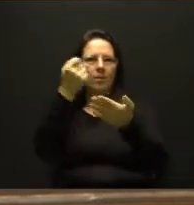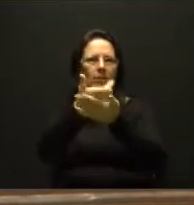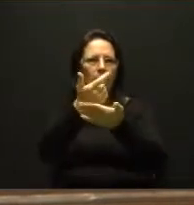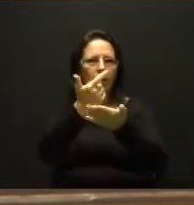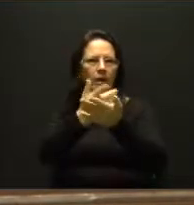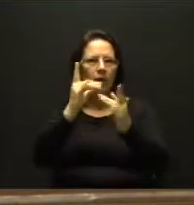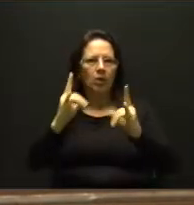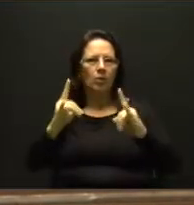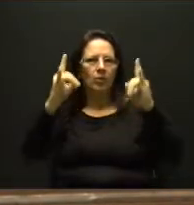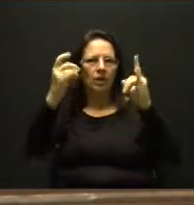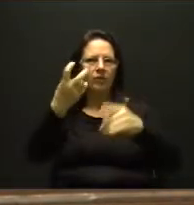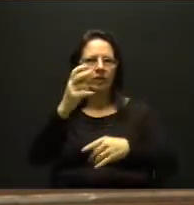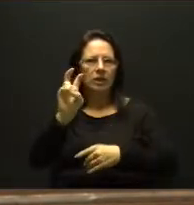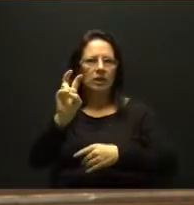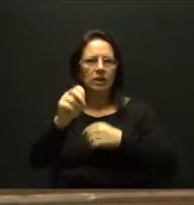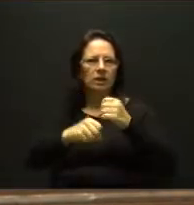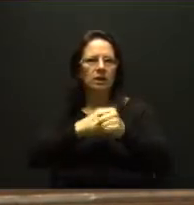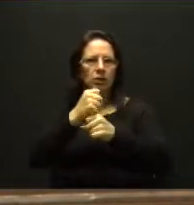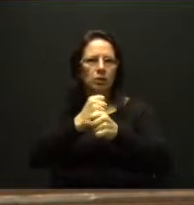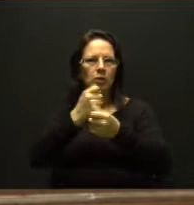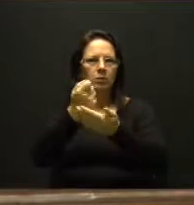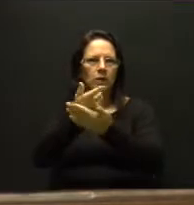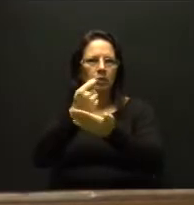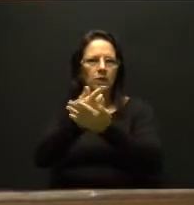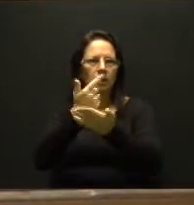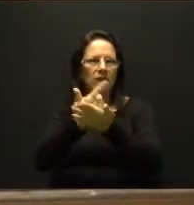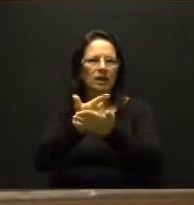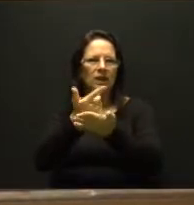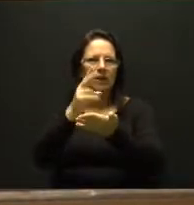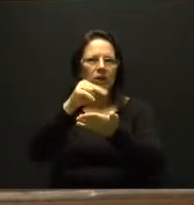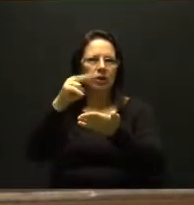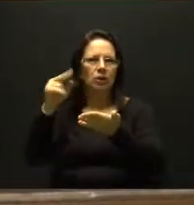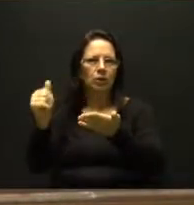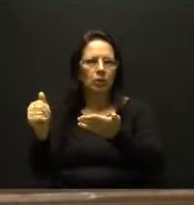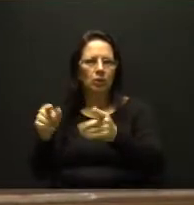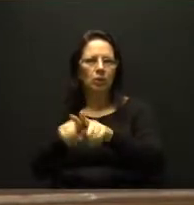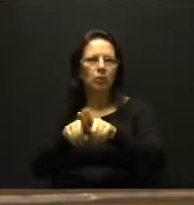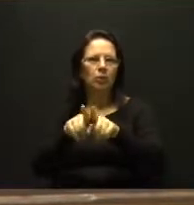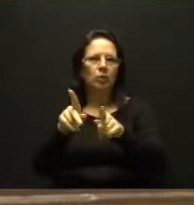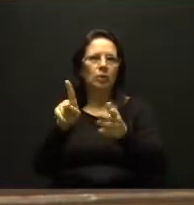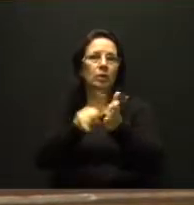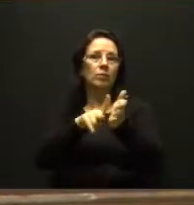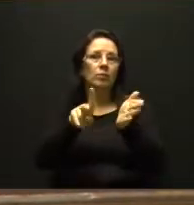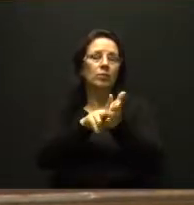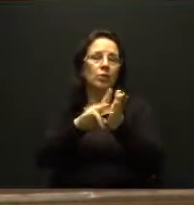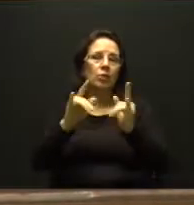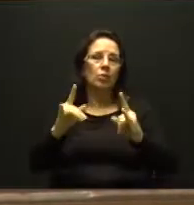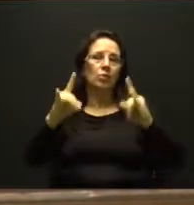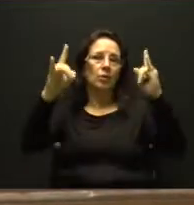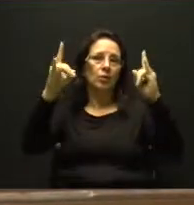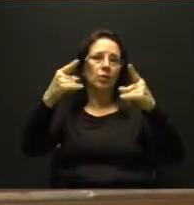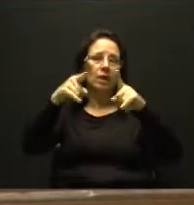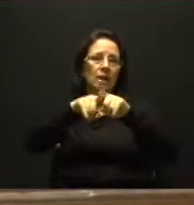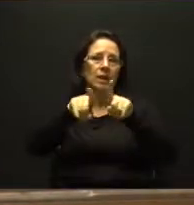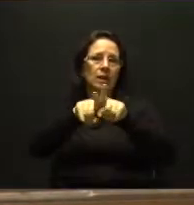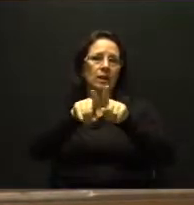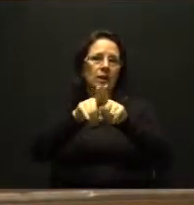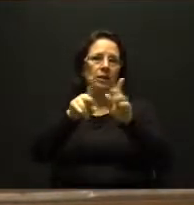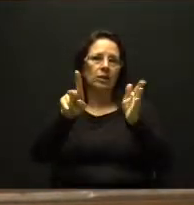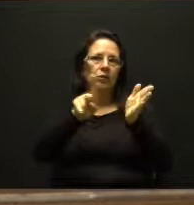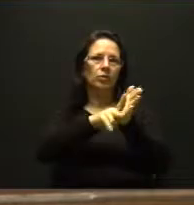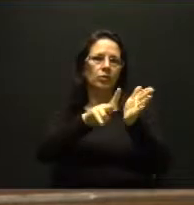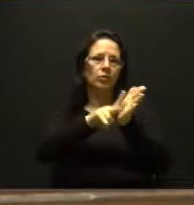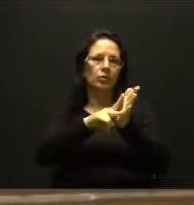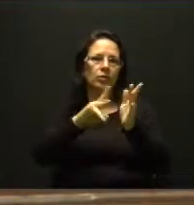por 25 anos e nunca vai ser dono de apartamento porque não existe a propriedade cedida pela municipalidade